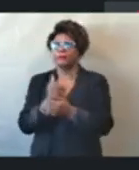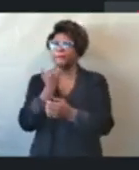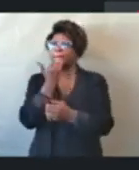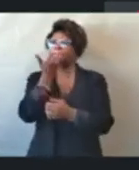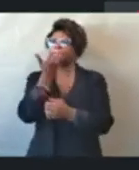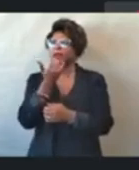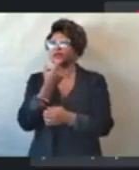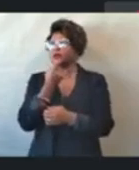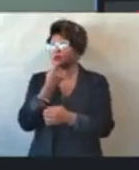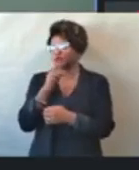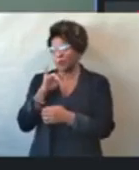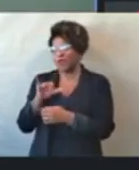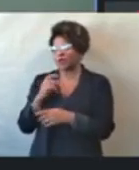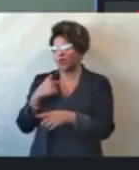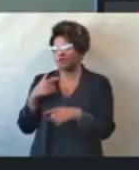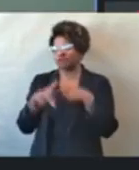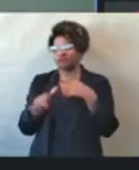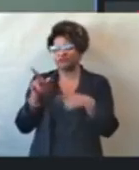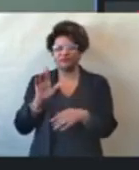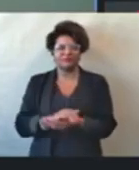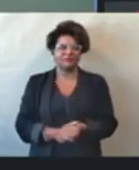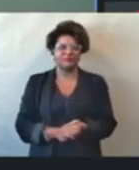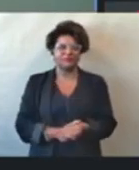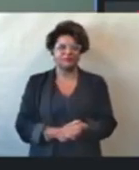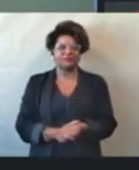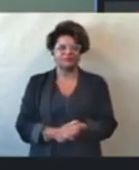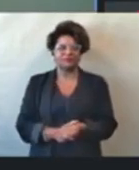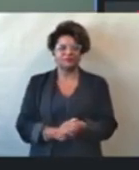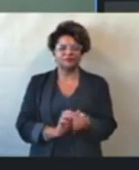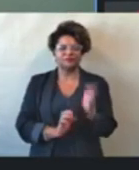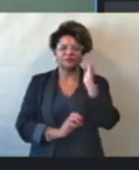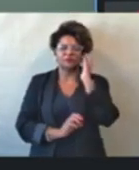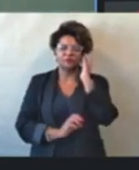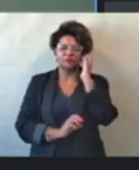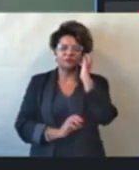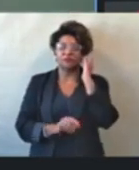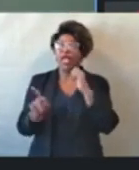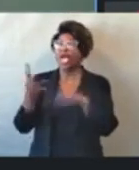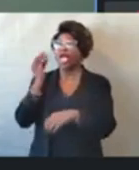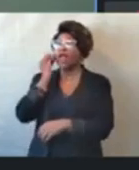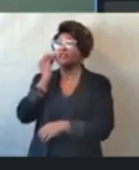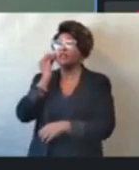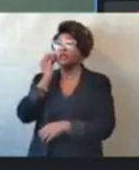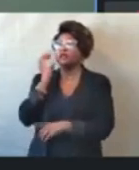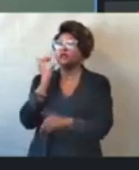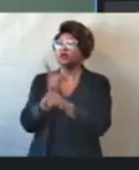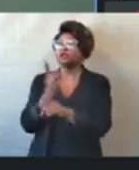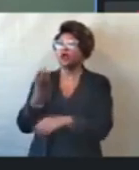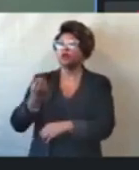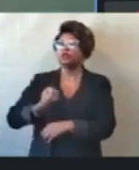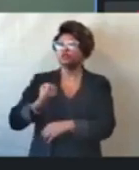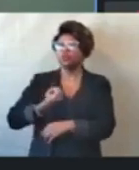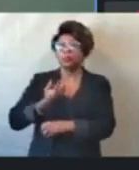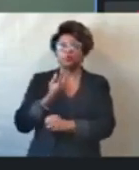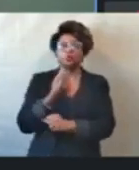interrompi. Não, é que o Gilberto está tentando levantar o número, né? O valor que nós temos hoje no Fundo de Centralidades, para